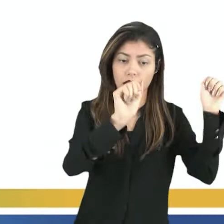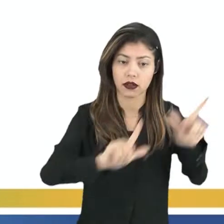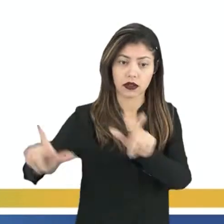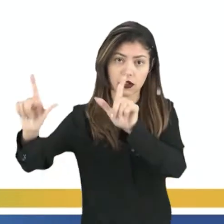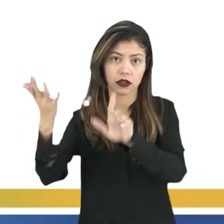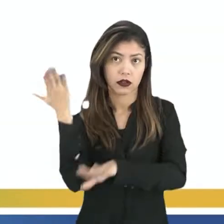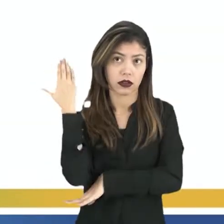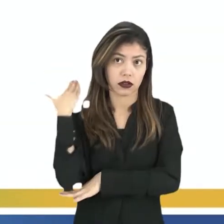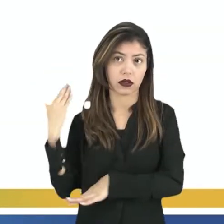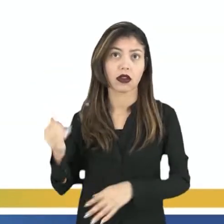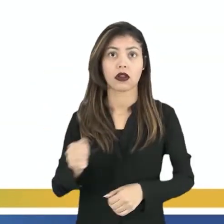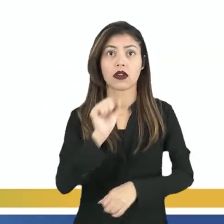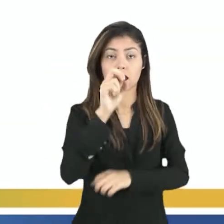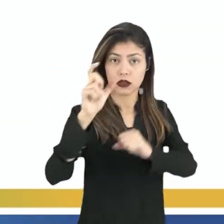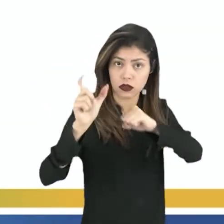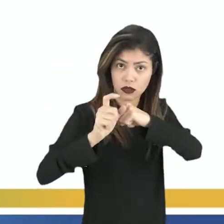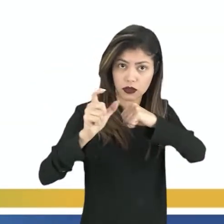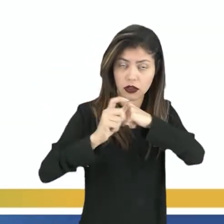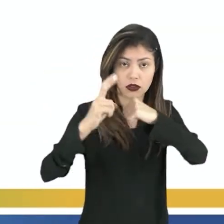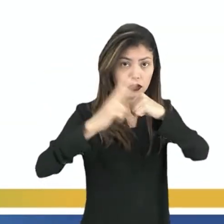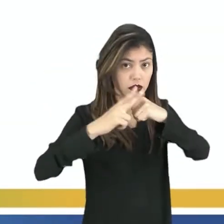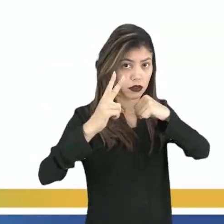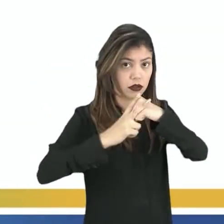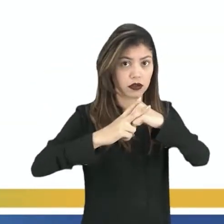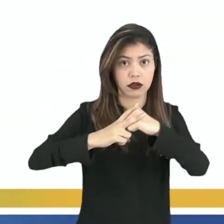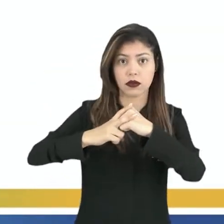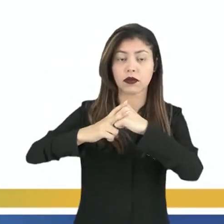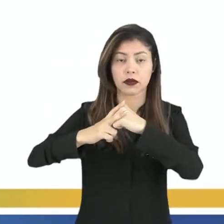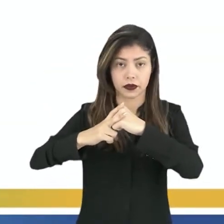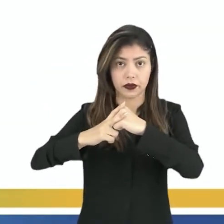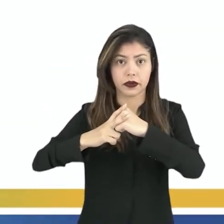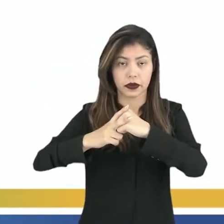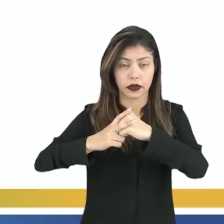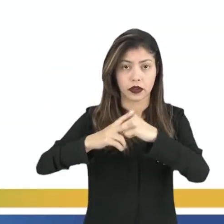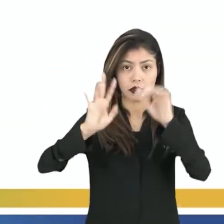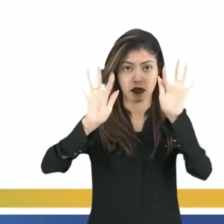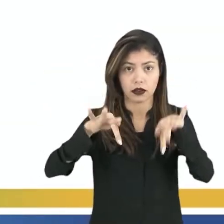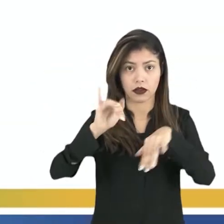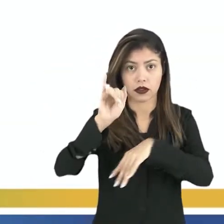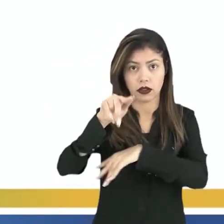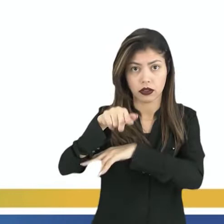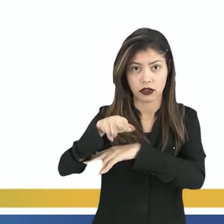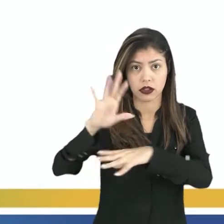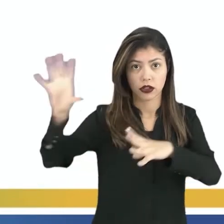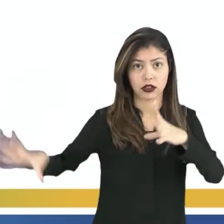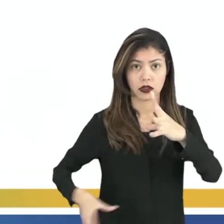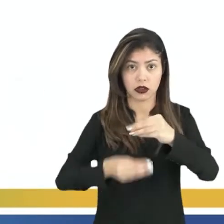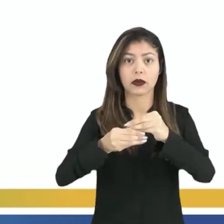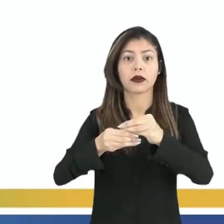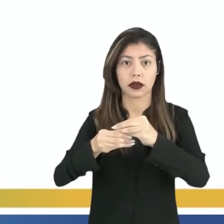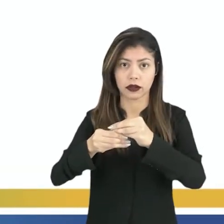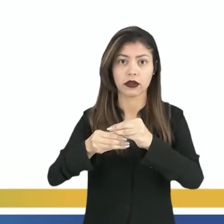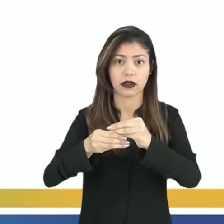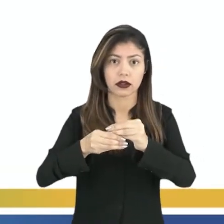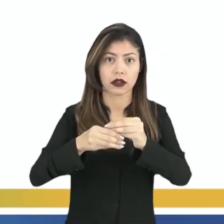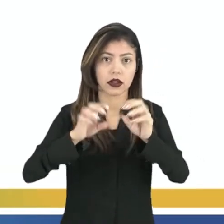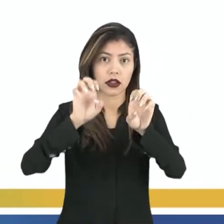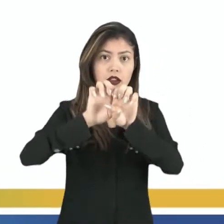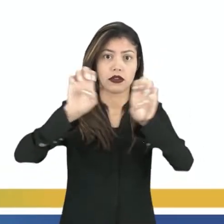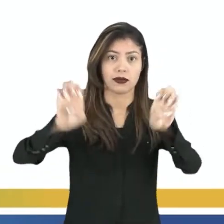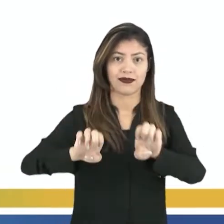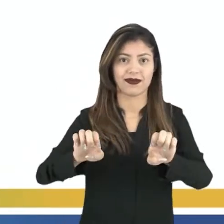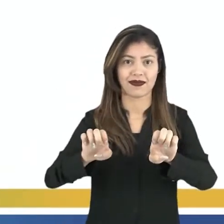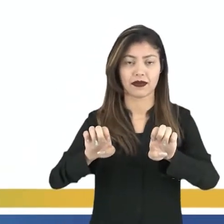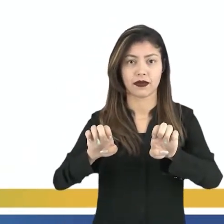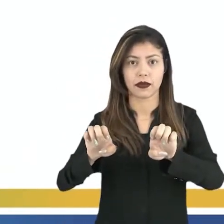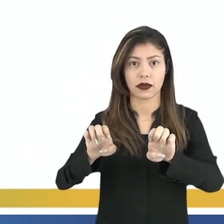anterior, lembra? Sujeito, verbo to be, verbo com o finalzinho em ing e o complemento. Essa é a estrutura que nós usamos